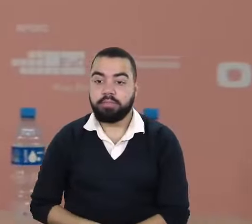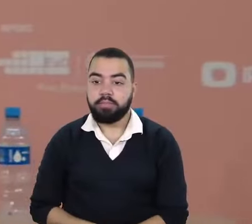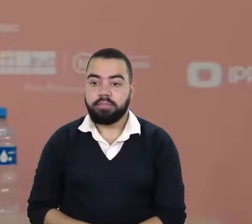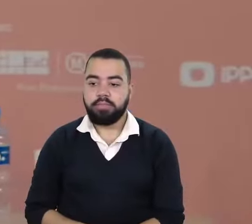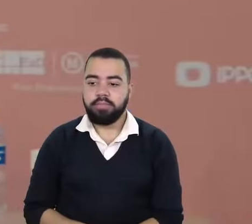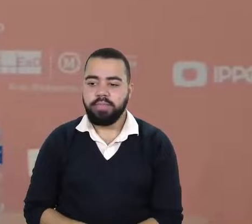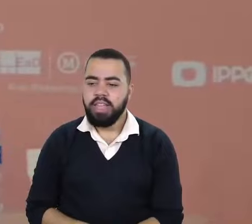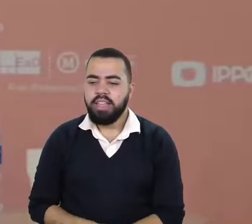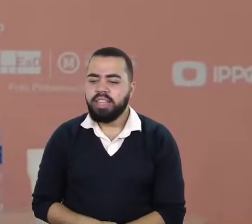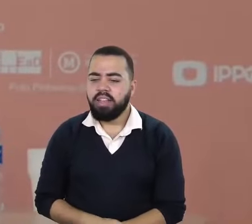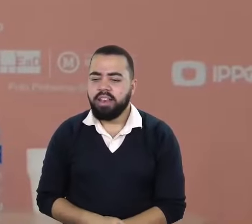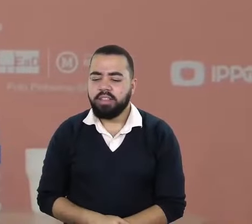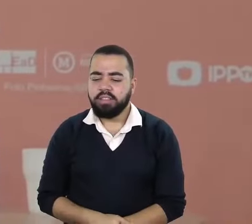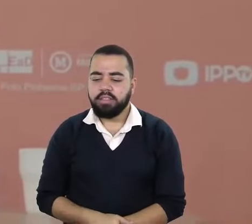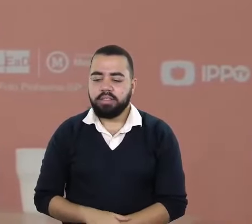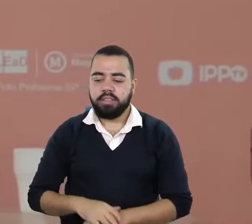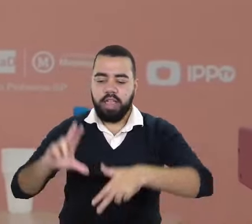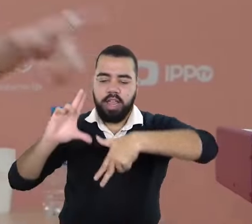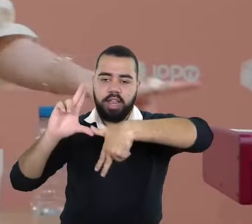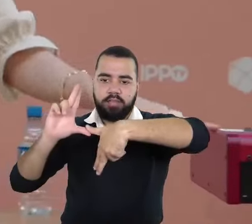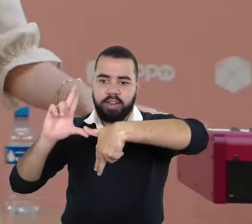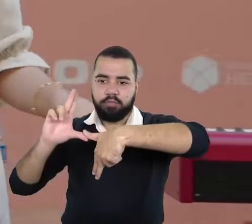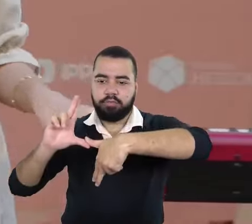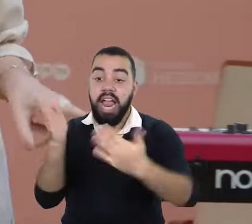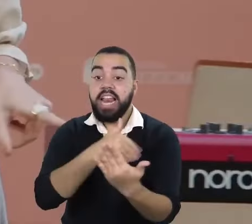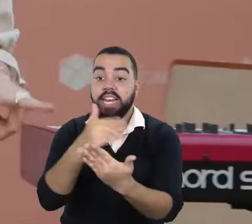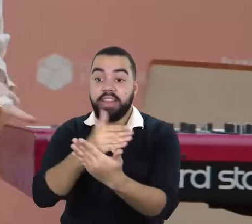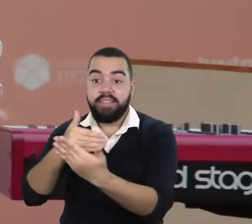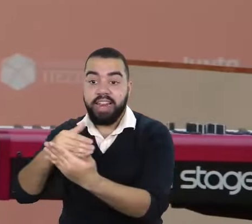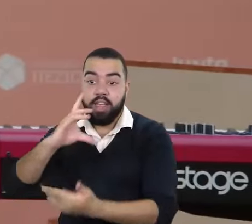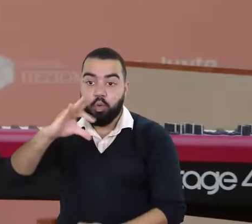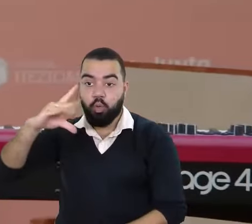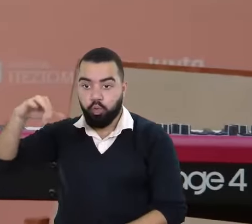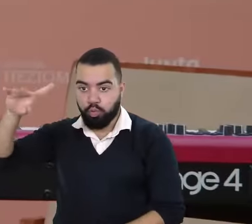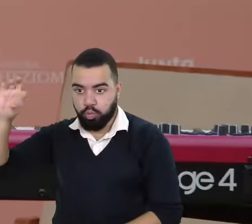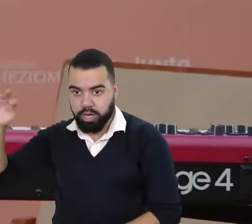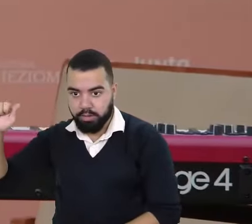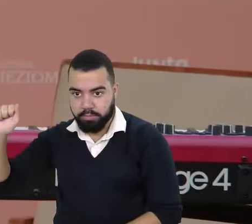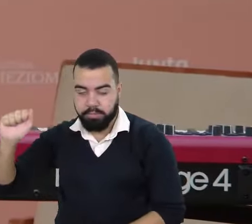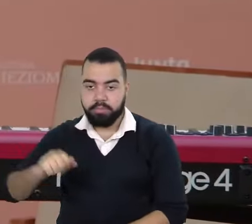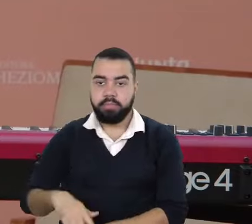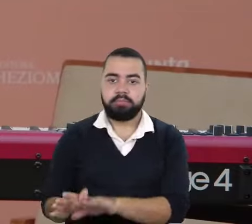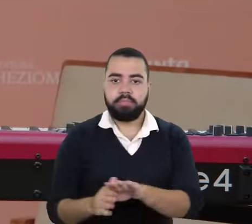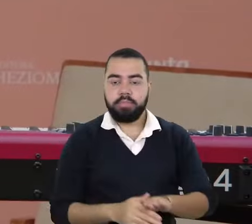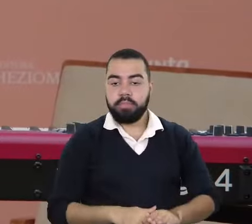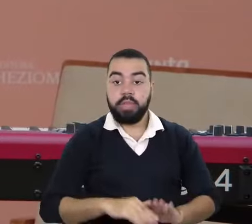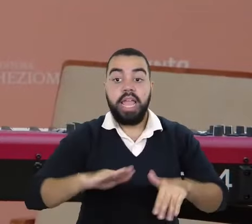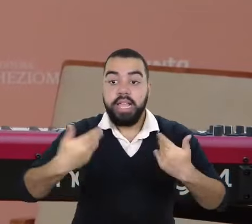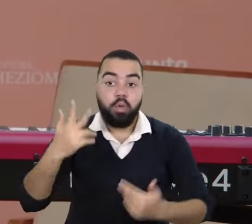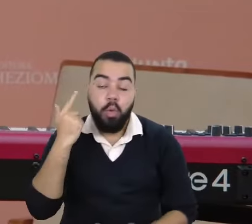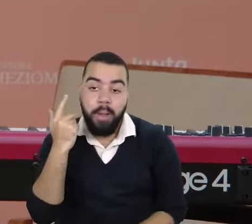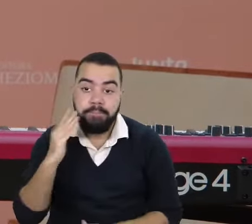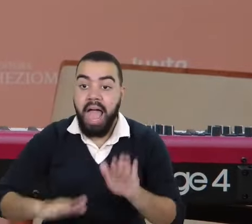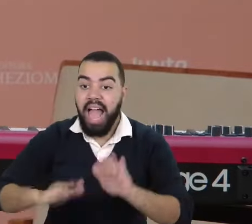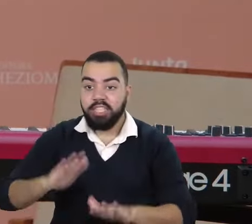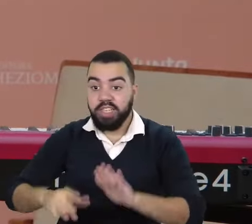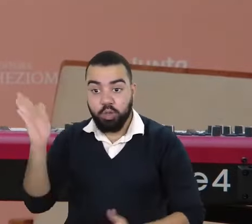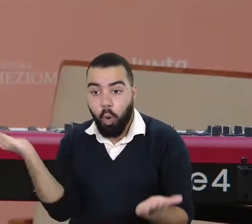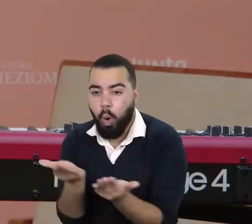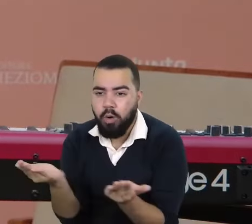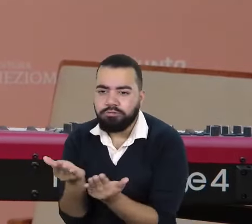da criança. Porque você olha uma criança agora, você não sabe como que vai ser os próximos 10 anos. Ela pode ser um grande